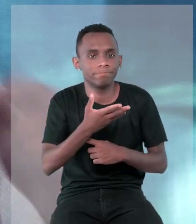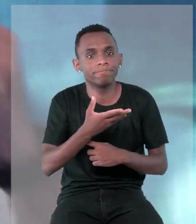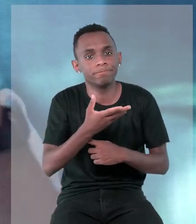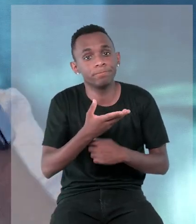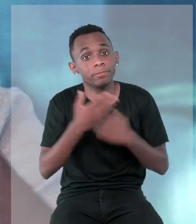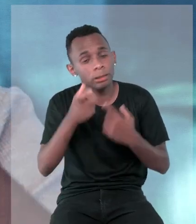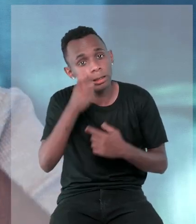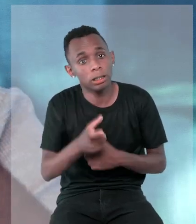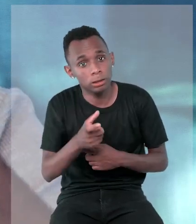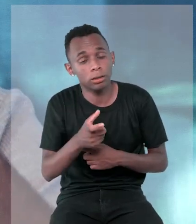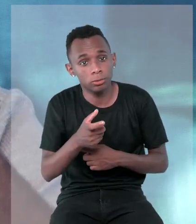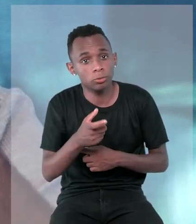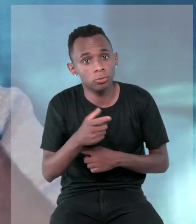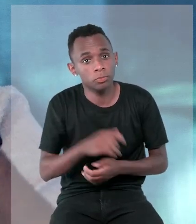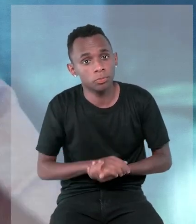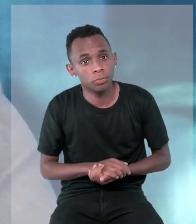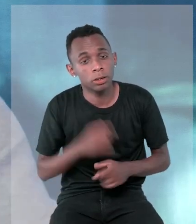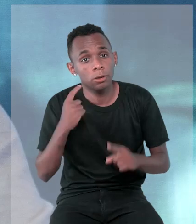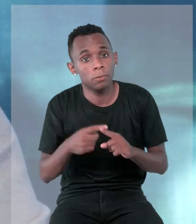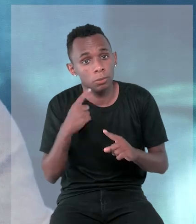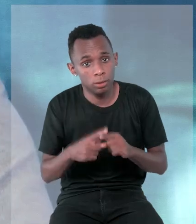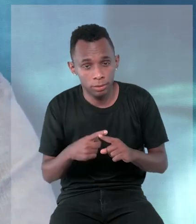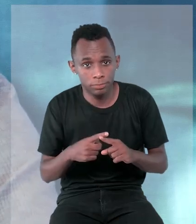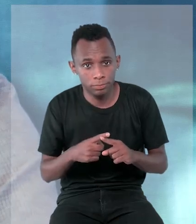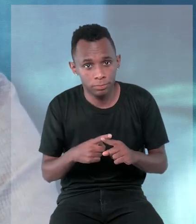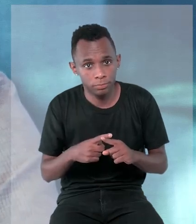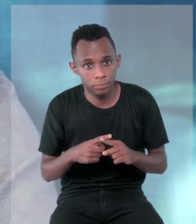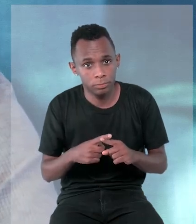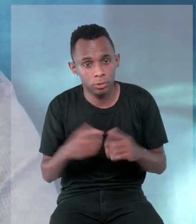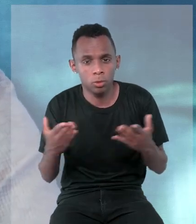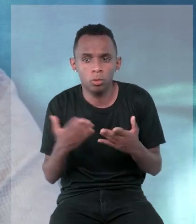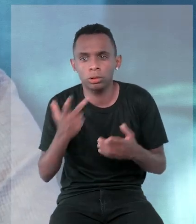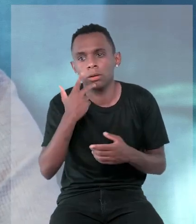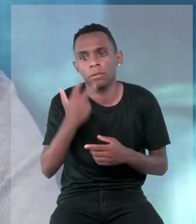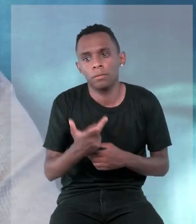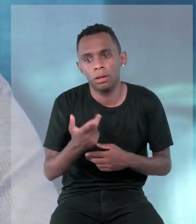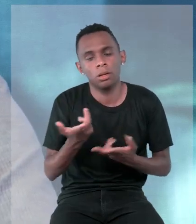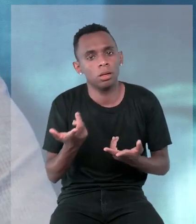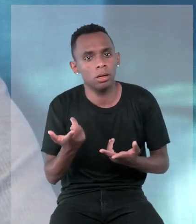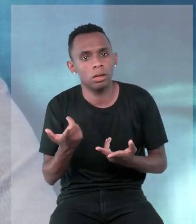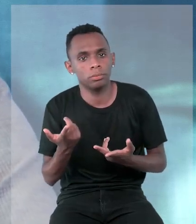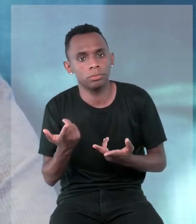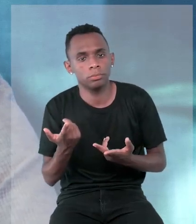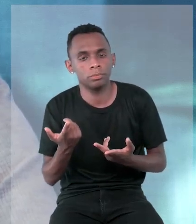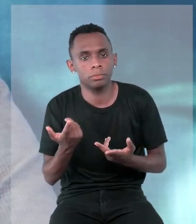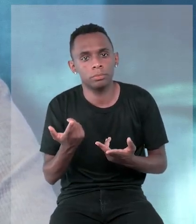novos. Interessante isso, porque hoje se fala